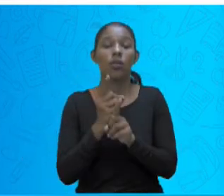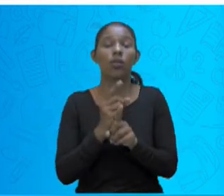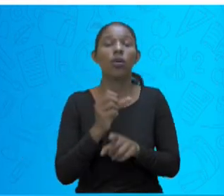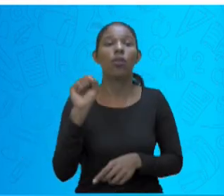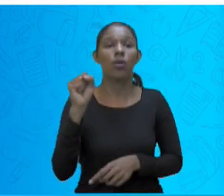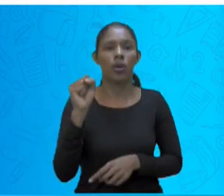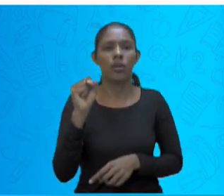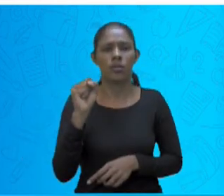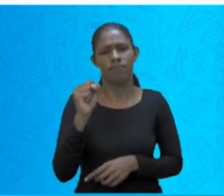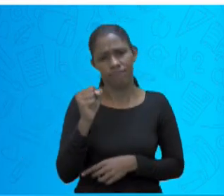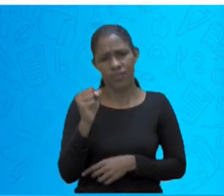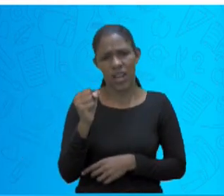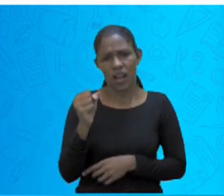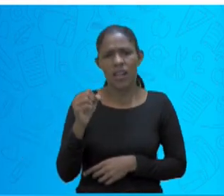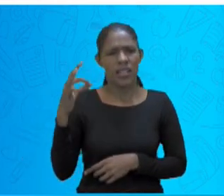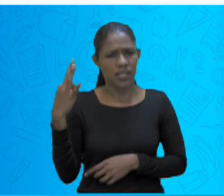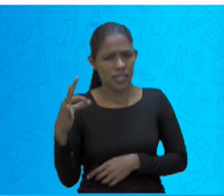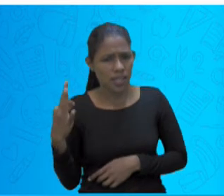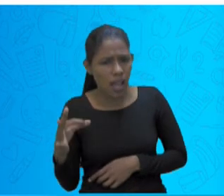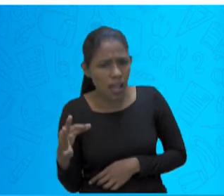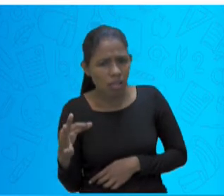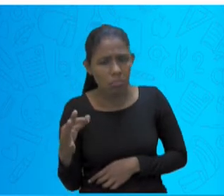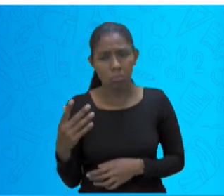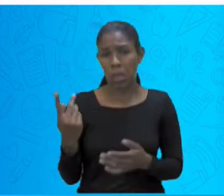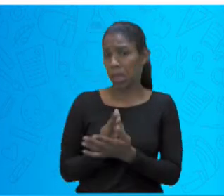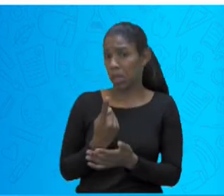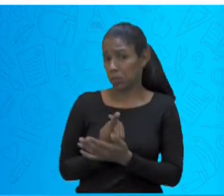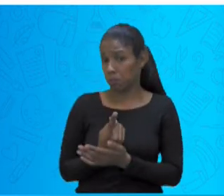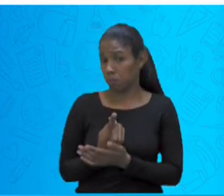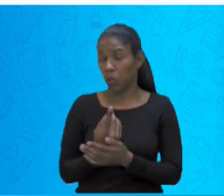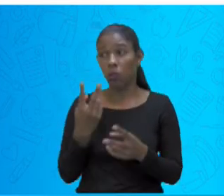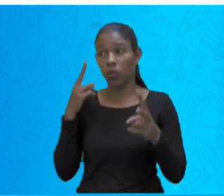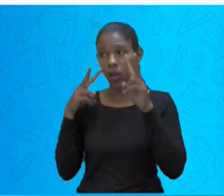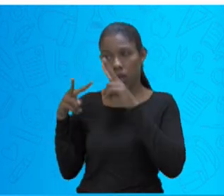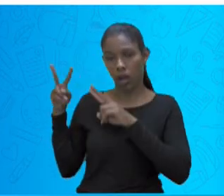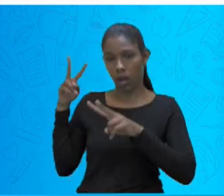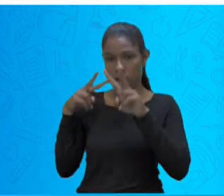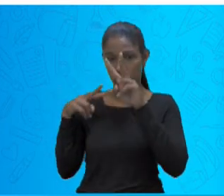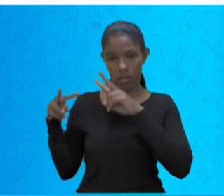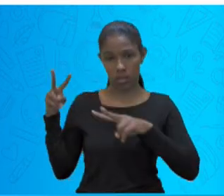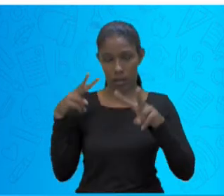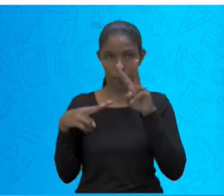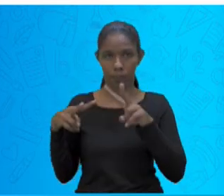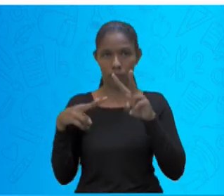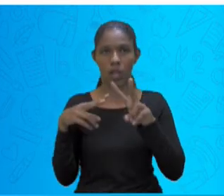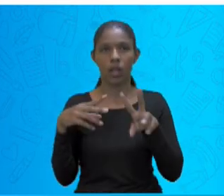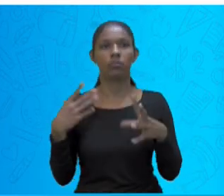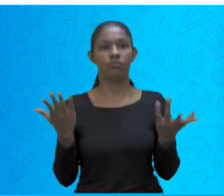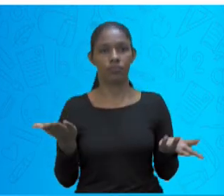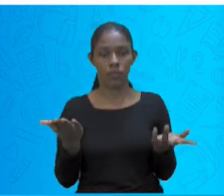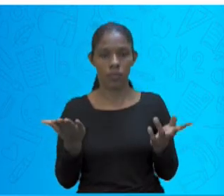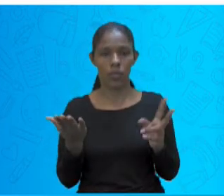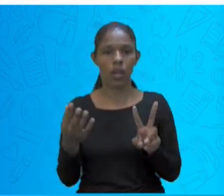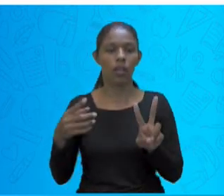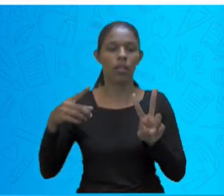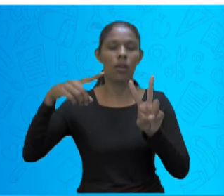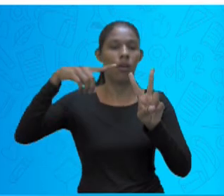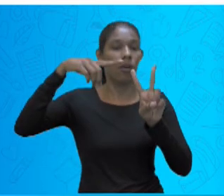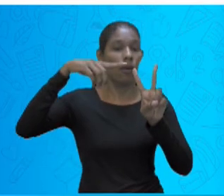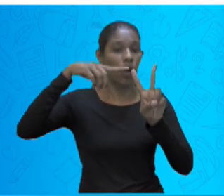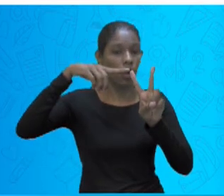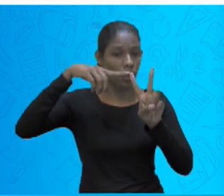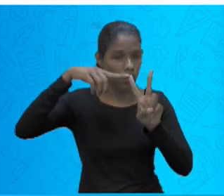certo? Analise aqui comigo. Vamos analisar esta raiz aqui, ó. Raiz